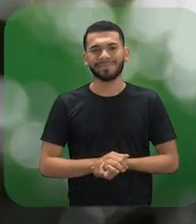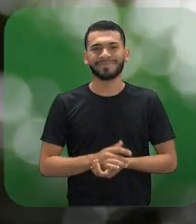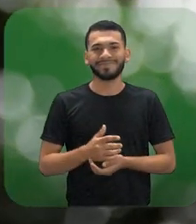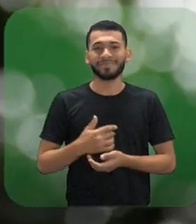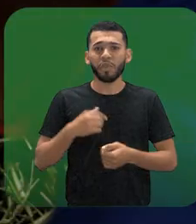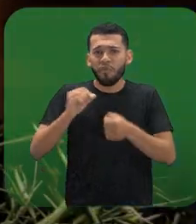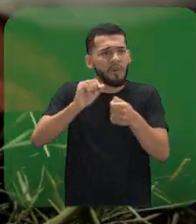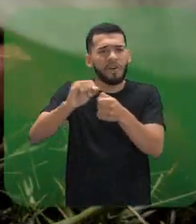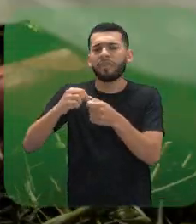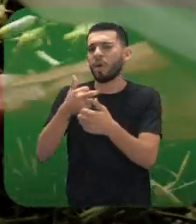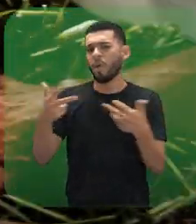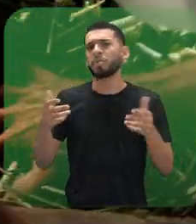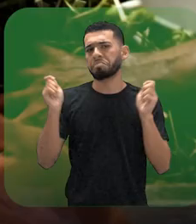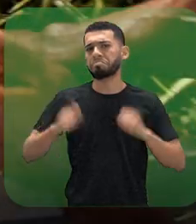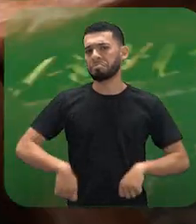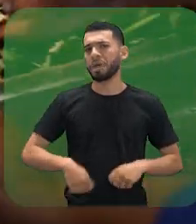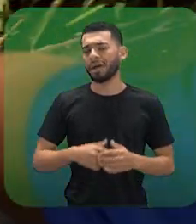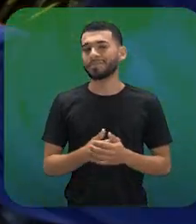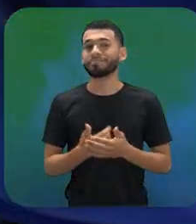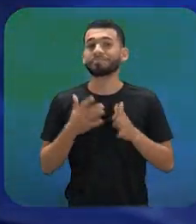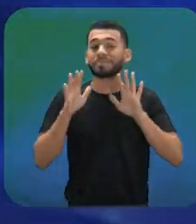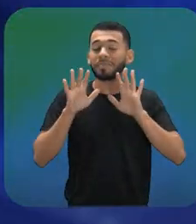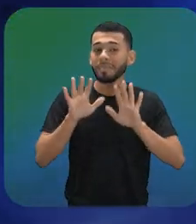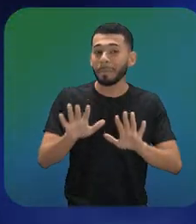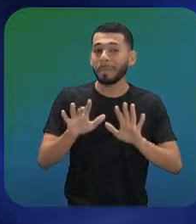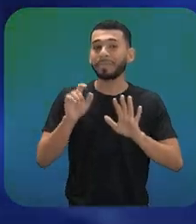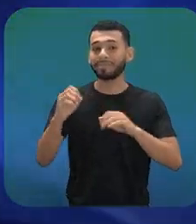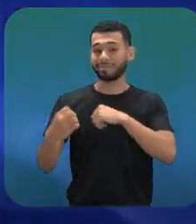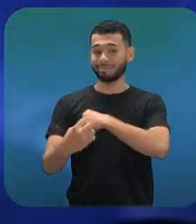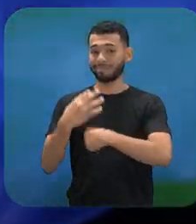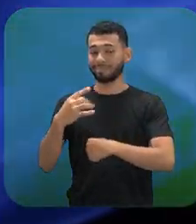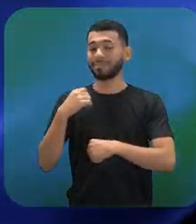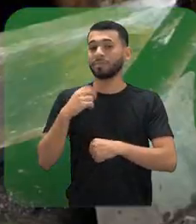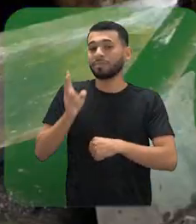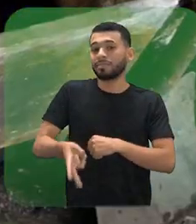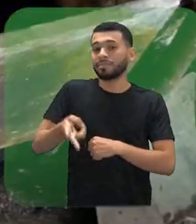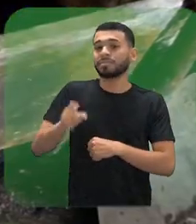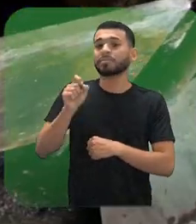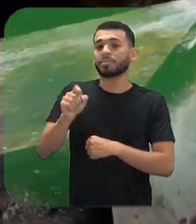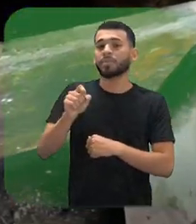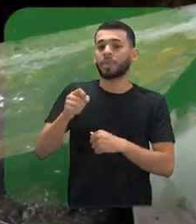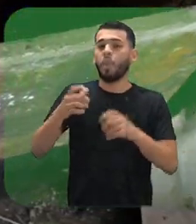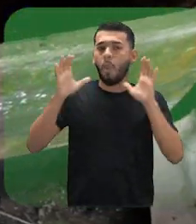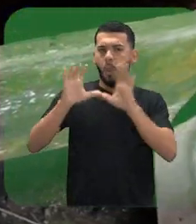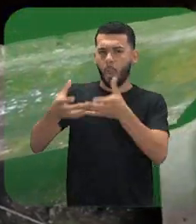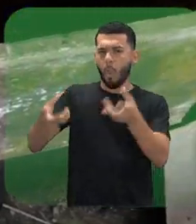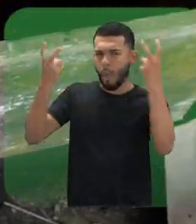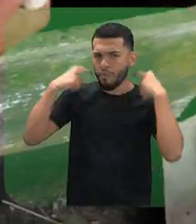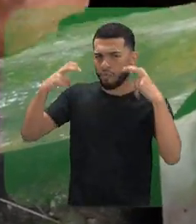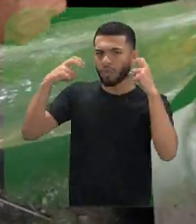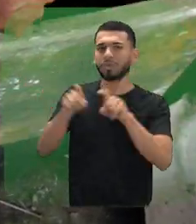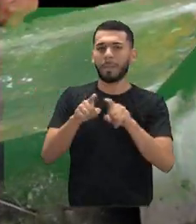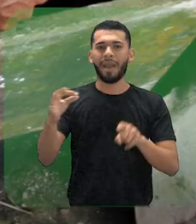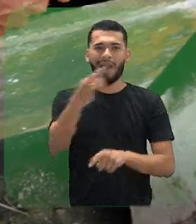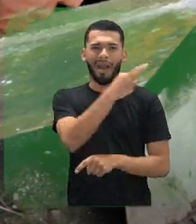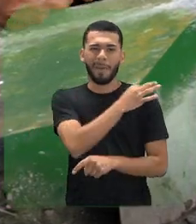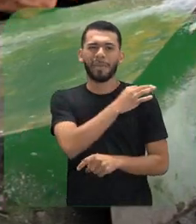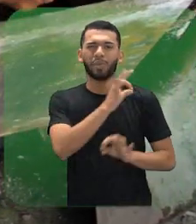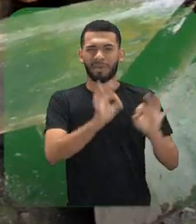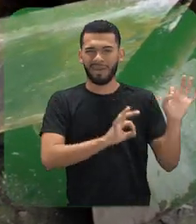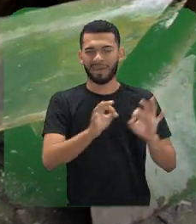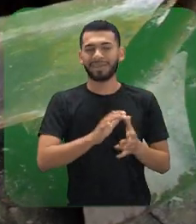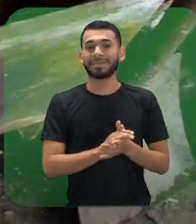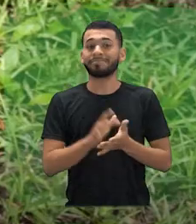pra trabalhar. E eu de tudo faço um pouco, né? Aí só que me indicaram a ficar em ovino e